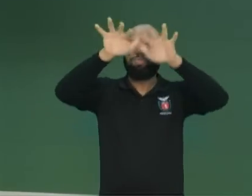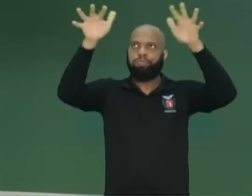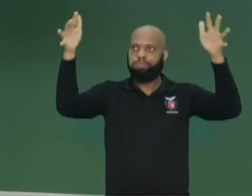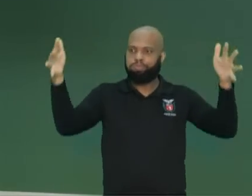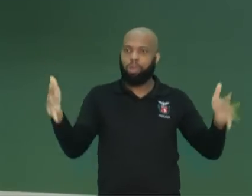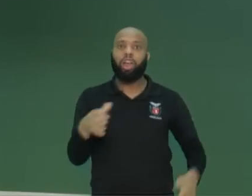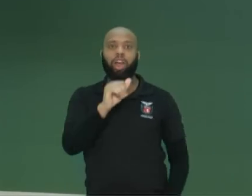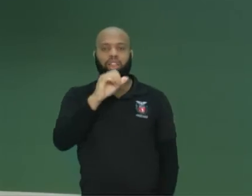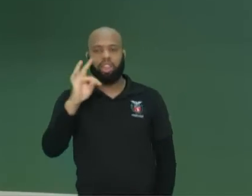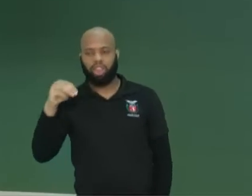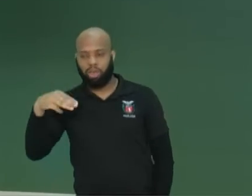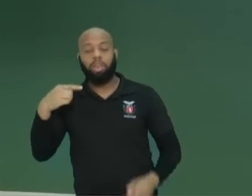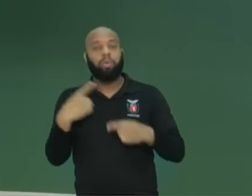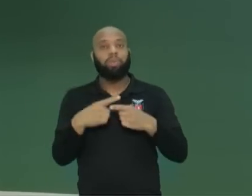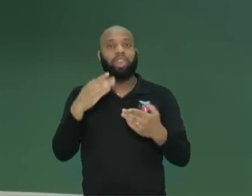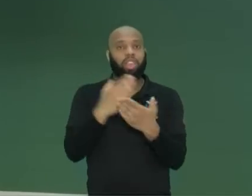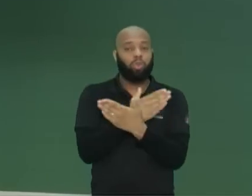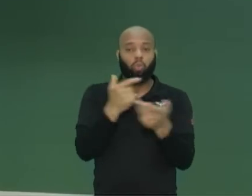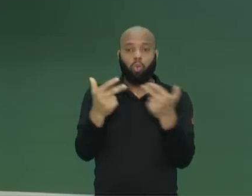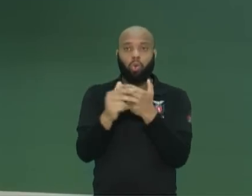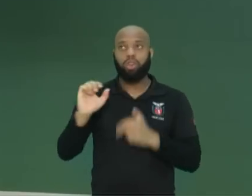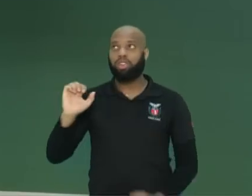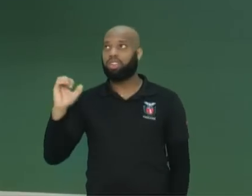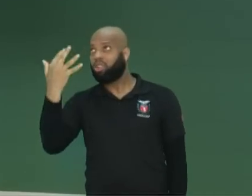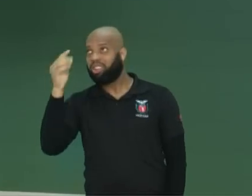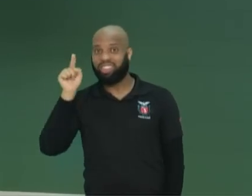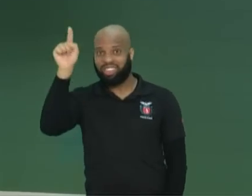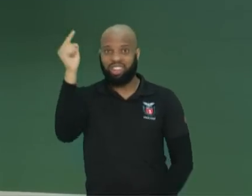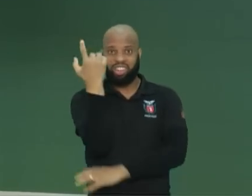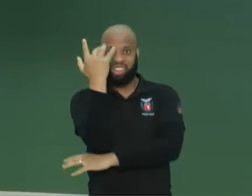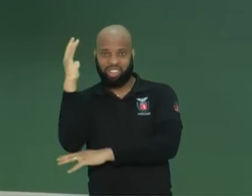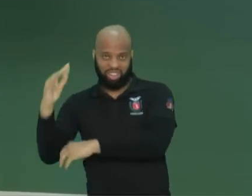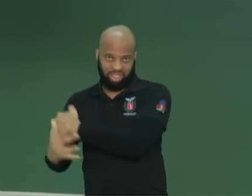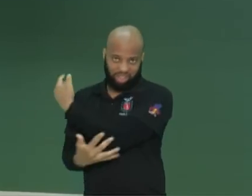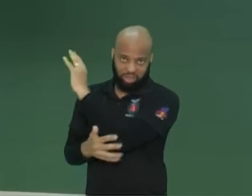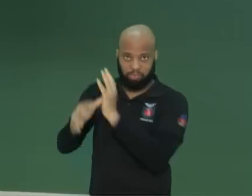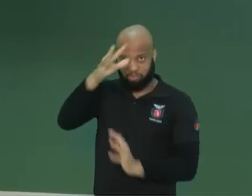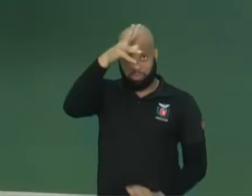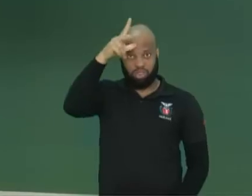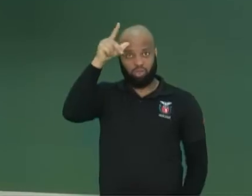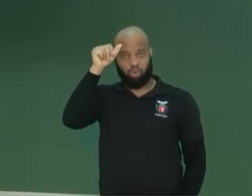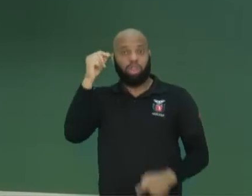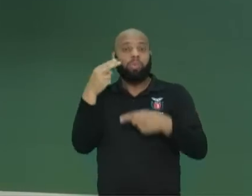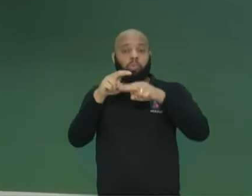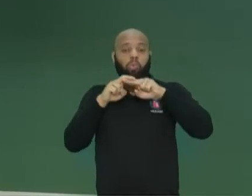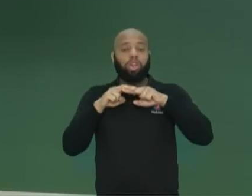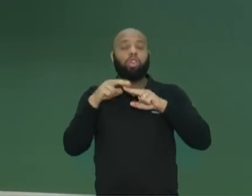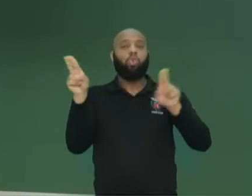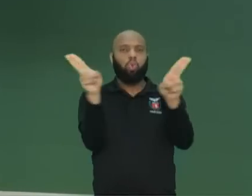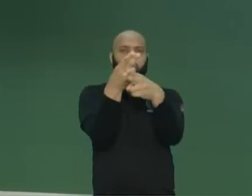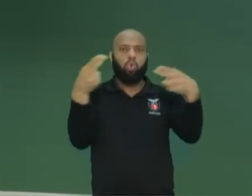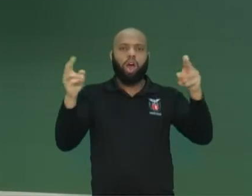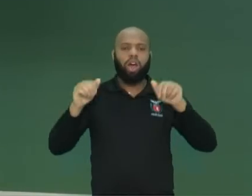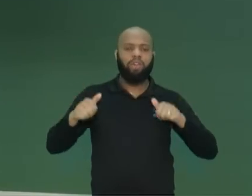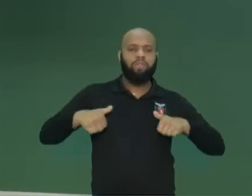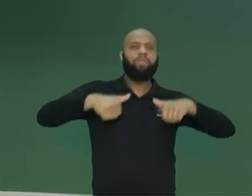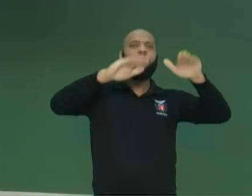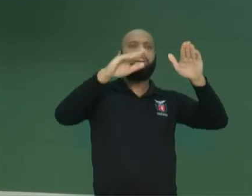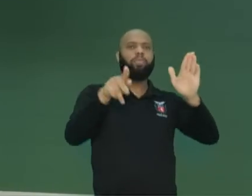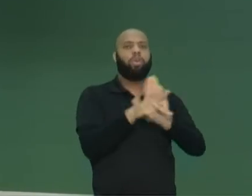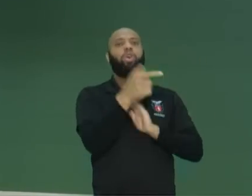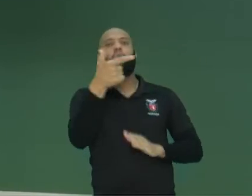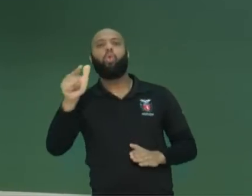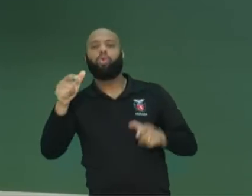Então, algumas coisas que acontecem na Amazônia, com os ventos, ela acaba sendo levada para outras partes do Brasil, da América, por